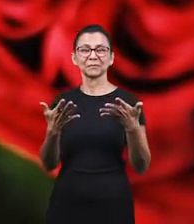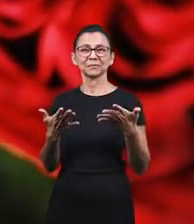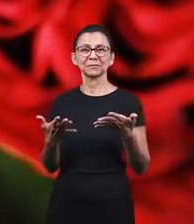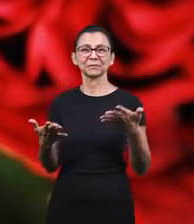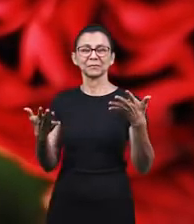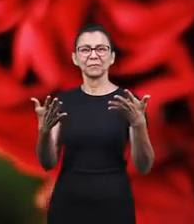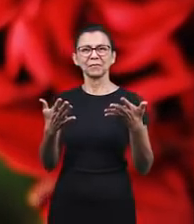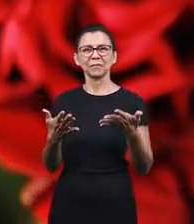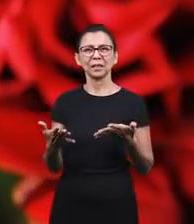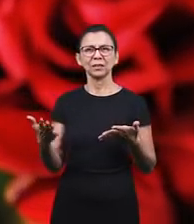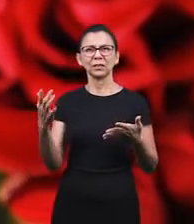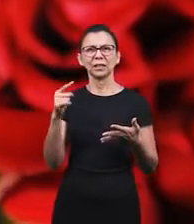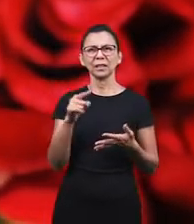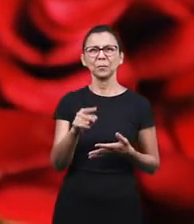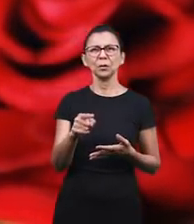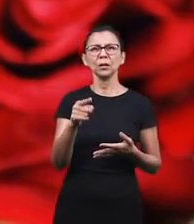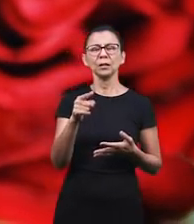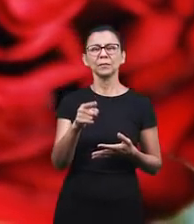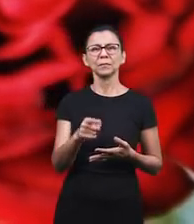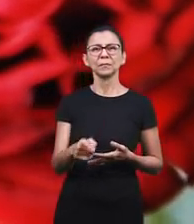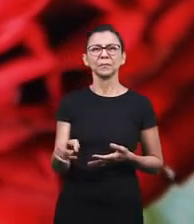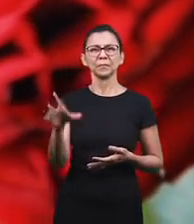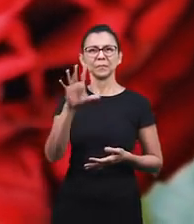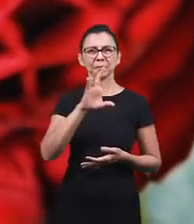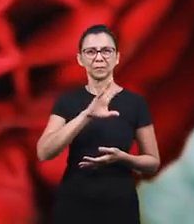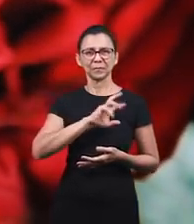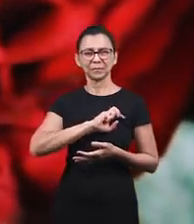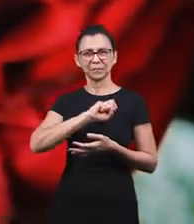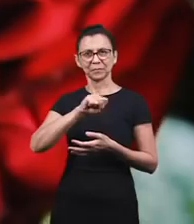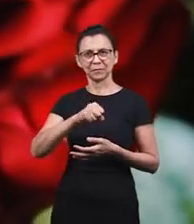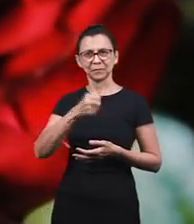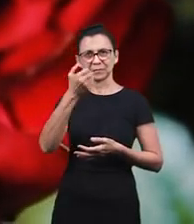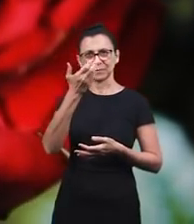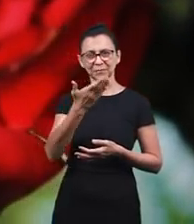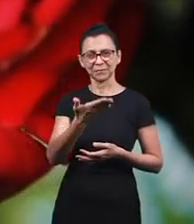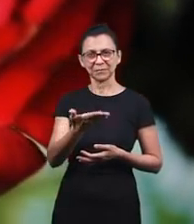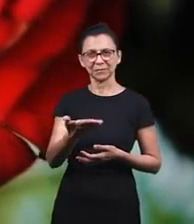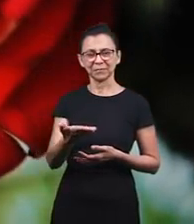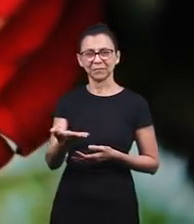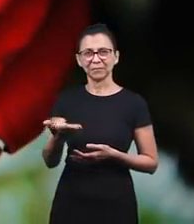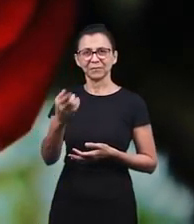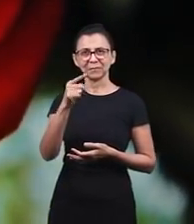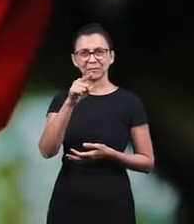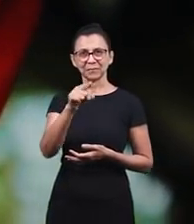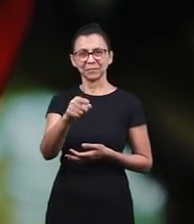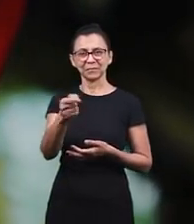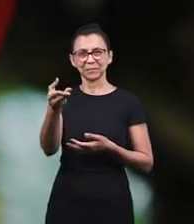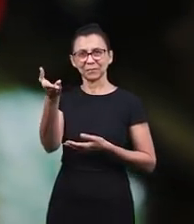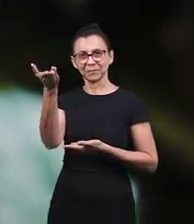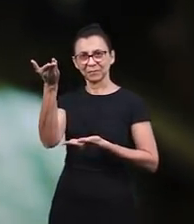dado pra ti e pra mim.